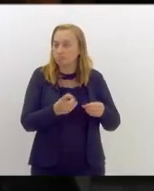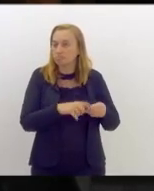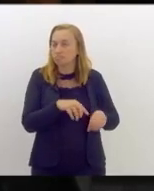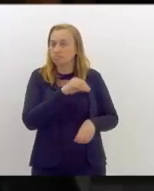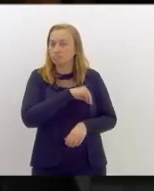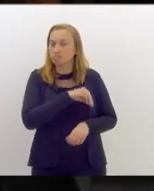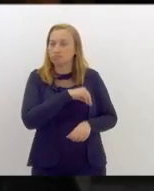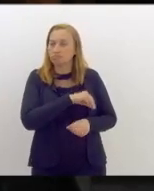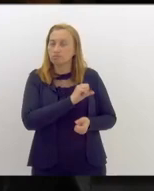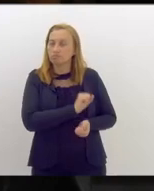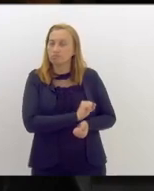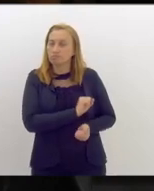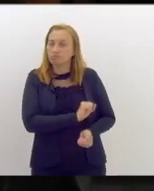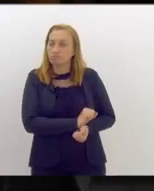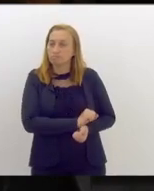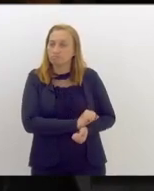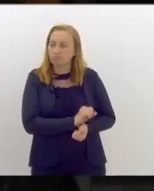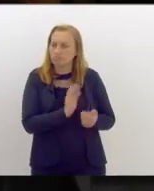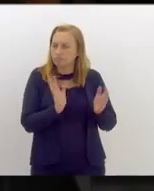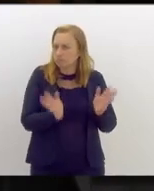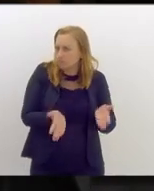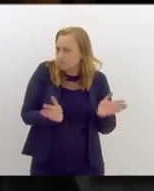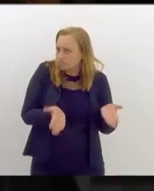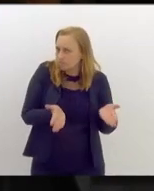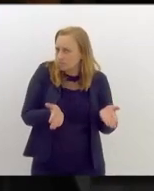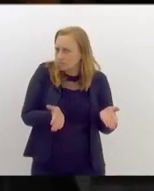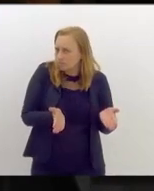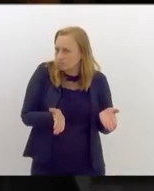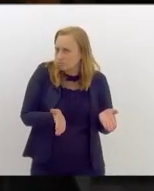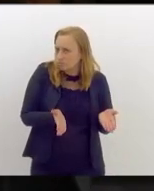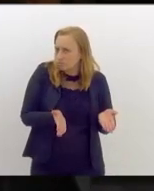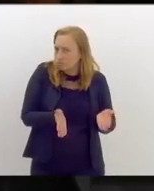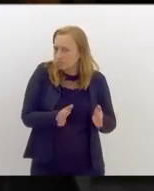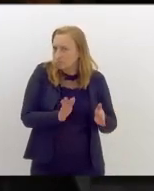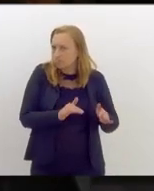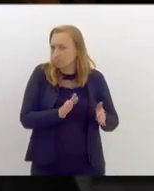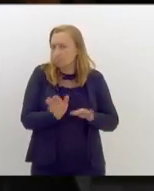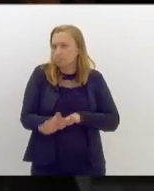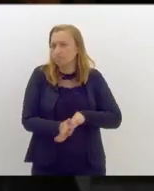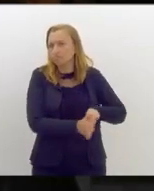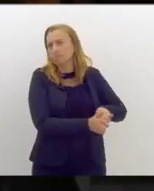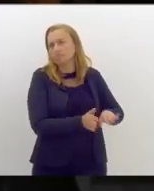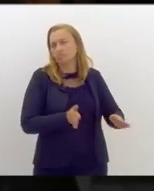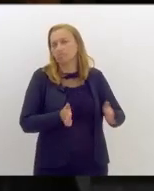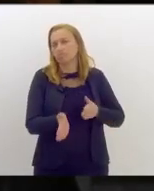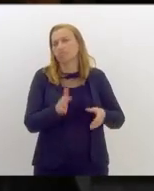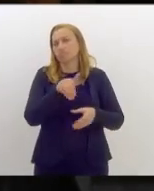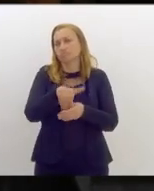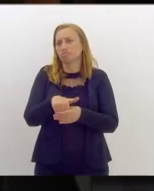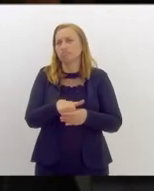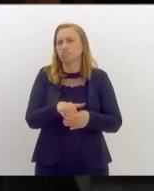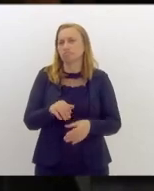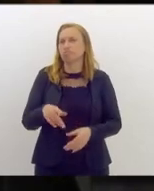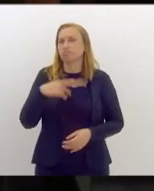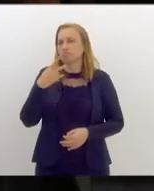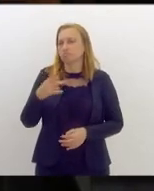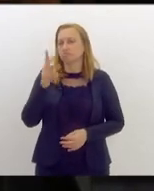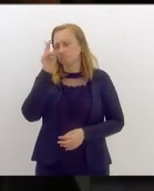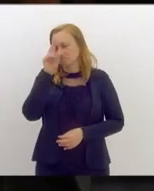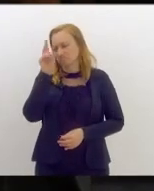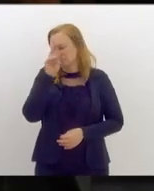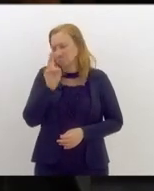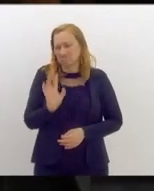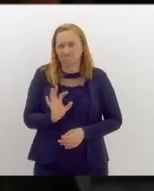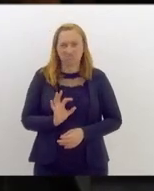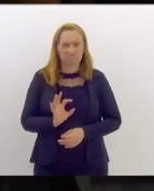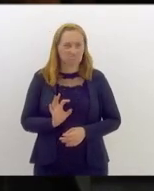estava em curso não dá para agora passado o período eleitoral ele dizer que não se lembra do